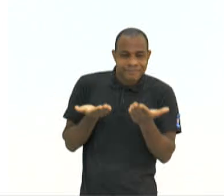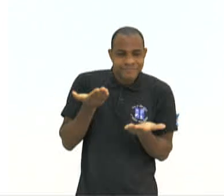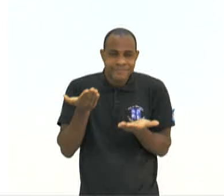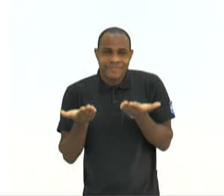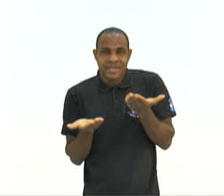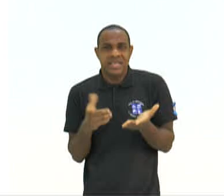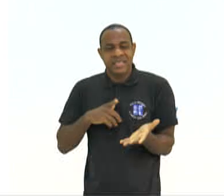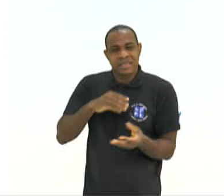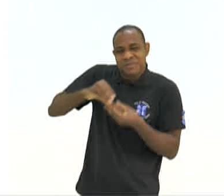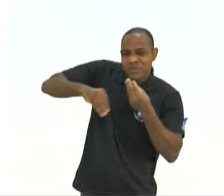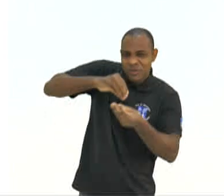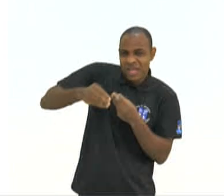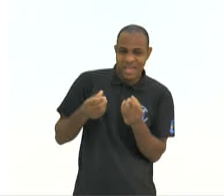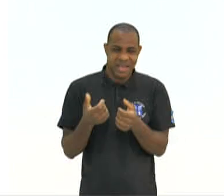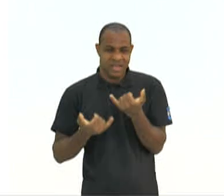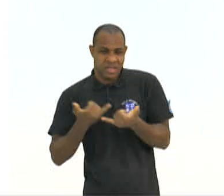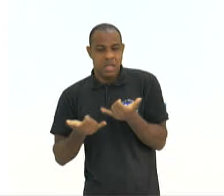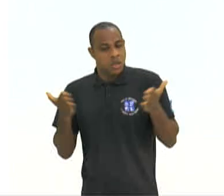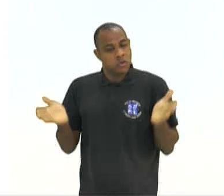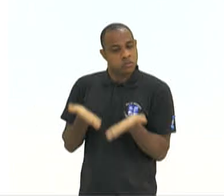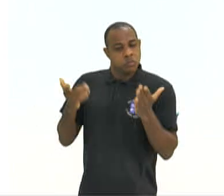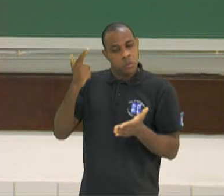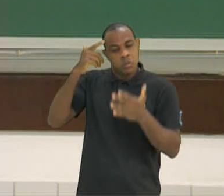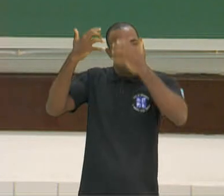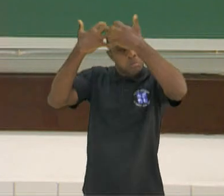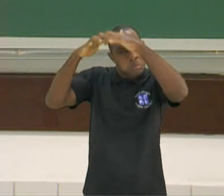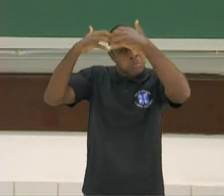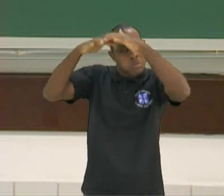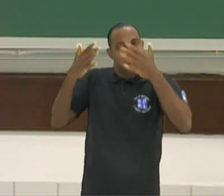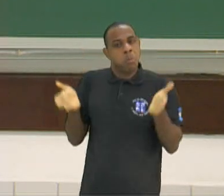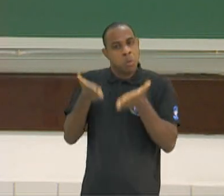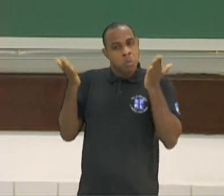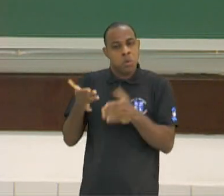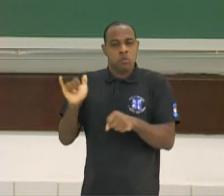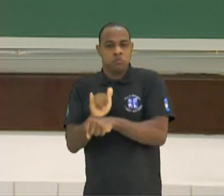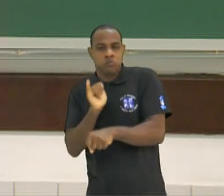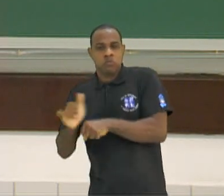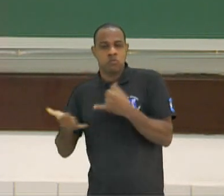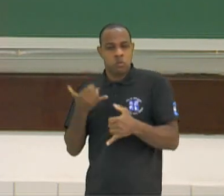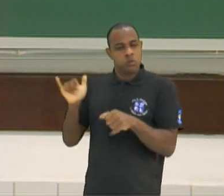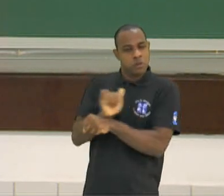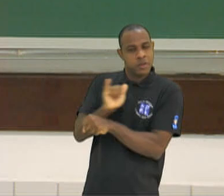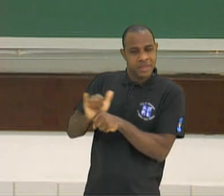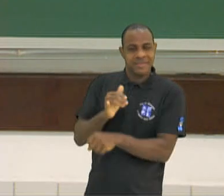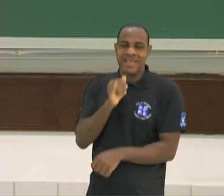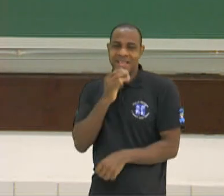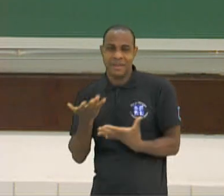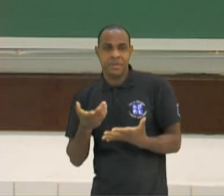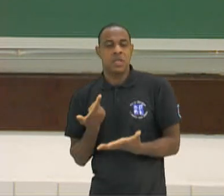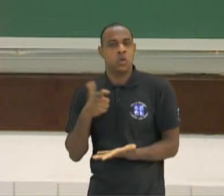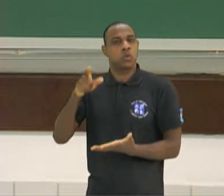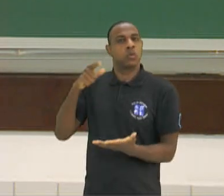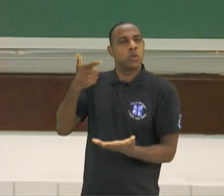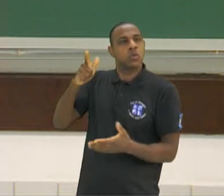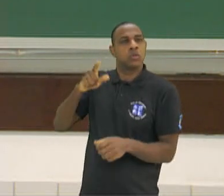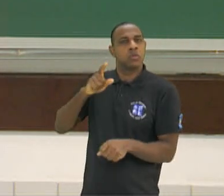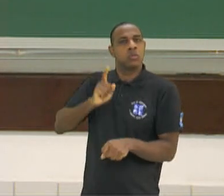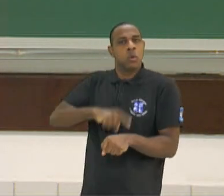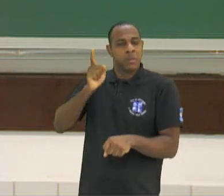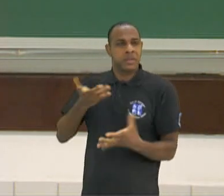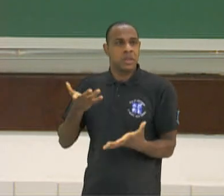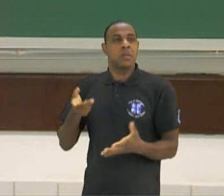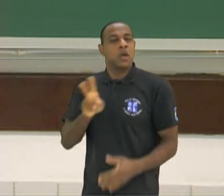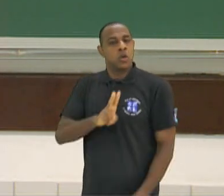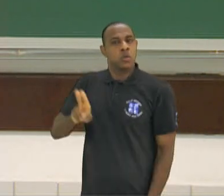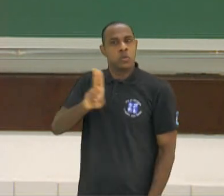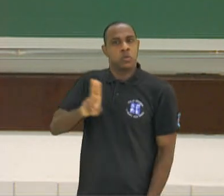Tente misturar os jogos, estimule o cérebro com um jogo de estratégia, por exemplo, e, ou em outro momento, utilize um jogo